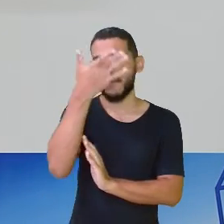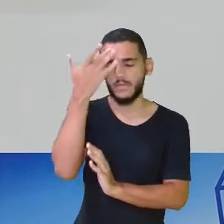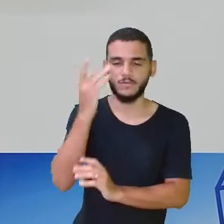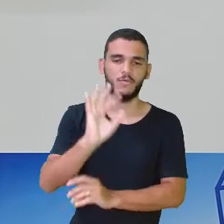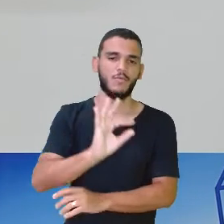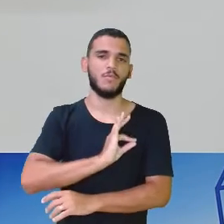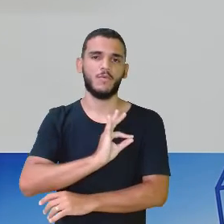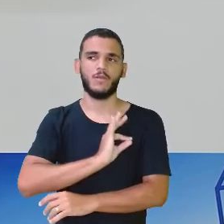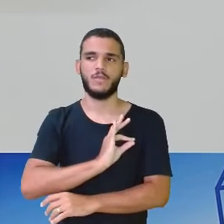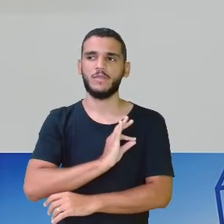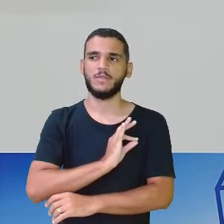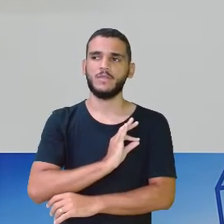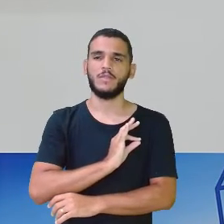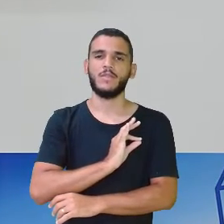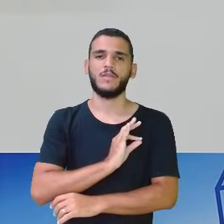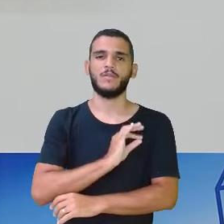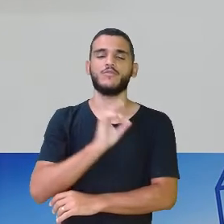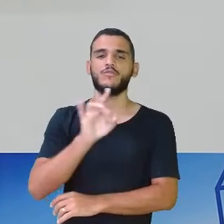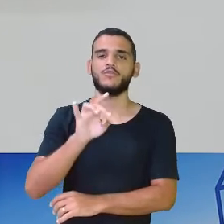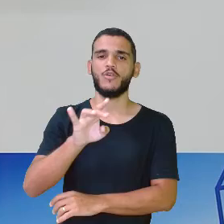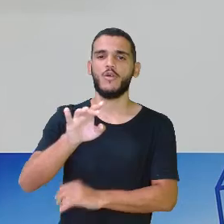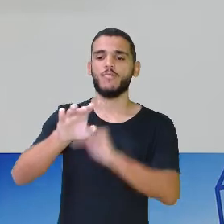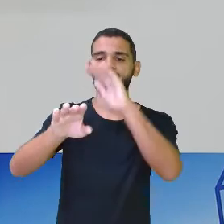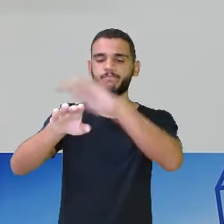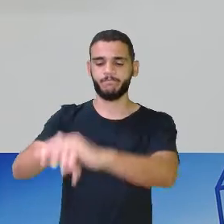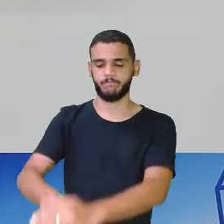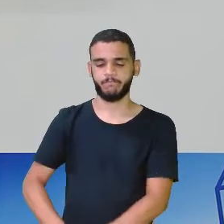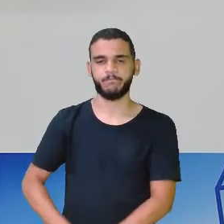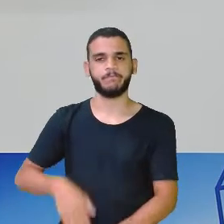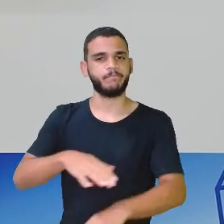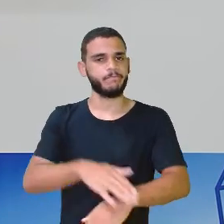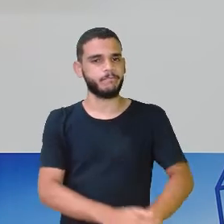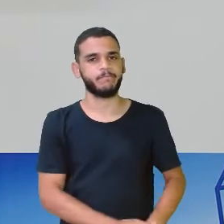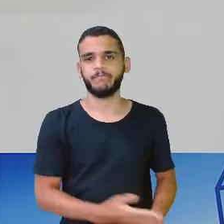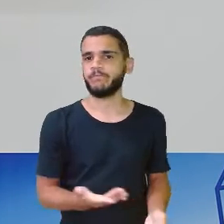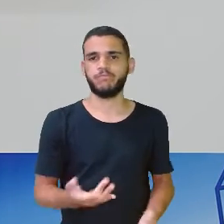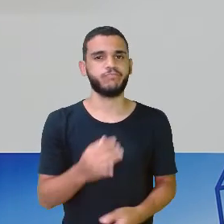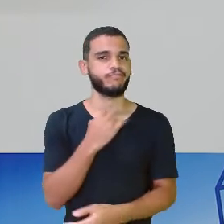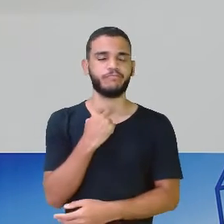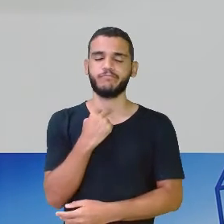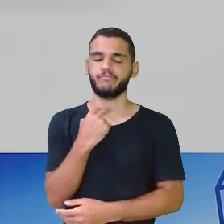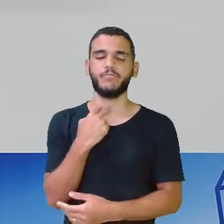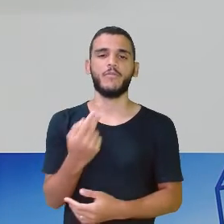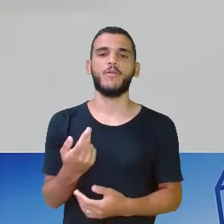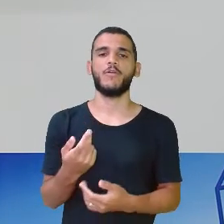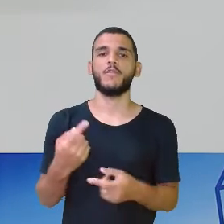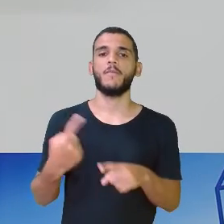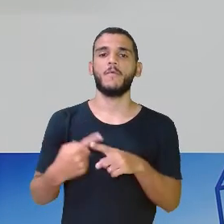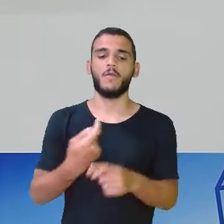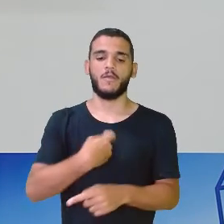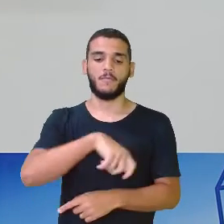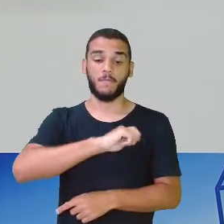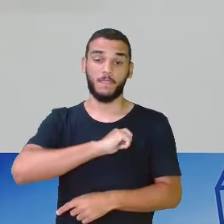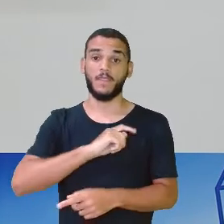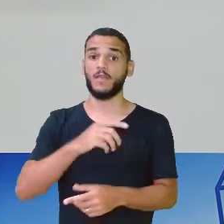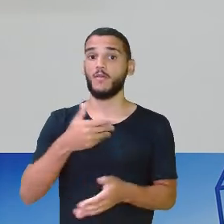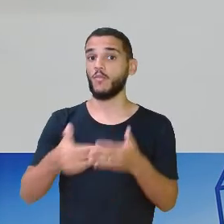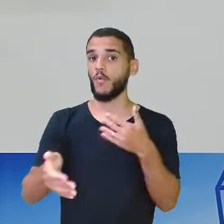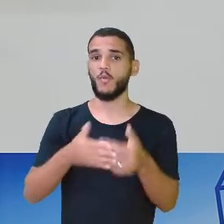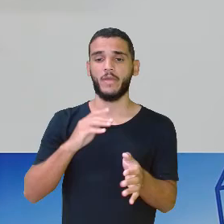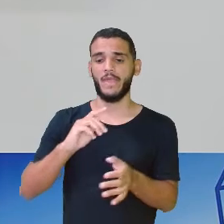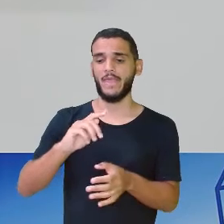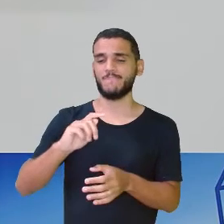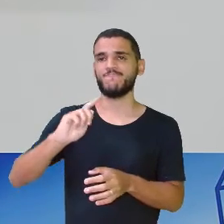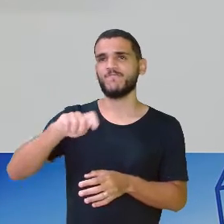ali saiu baixando a mão de todo mundo e ameaçando, né, levar para a delegacia, porque qualquer menção